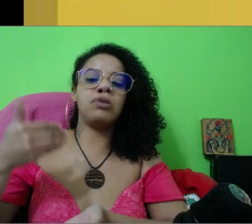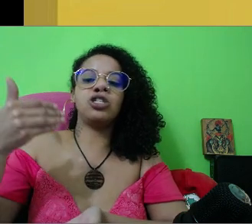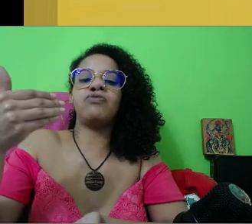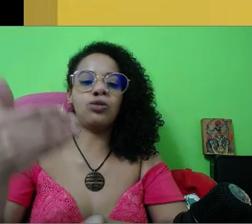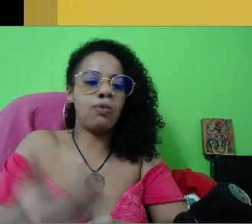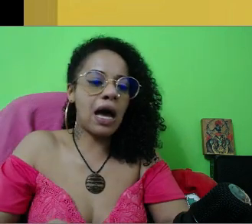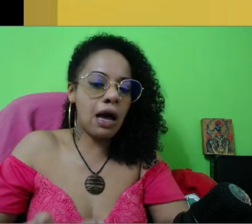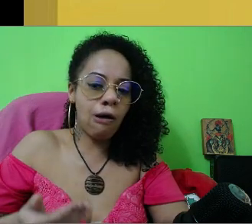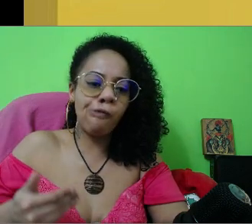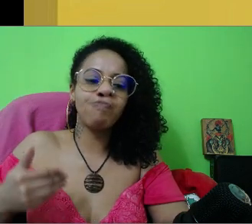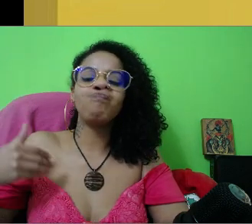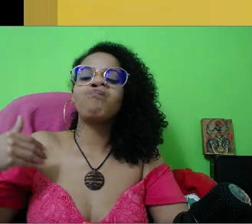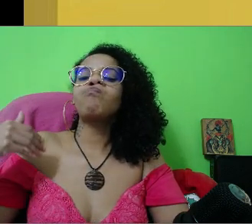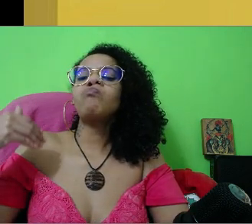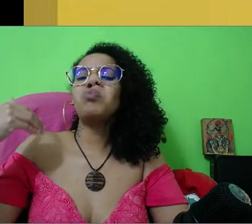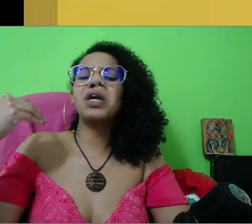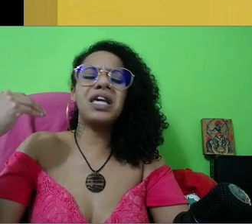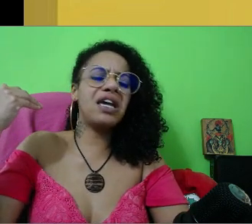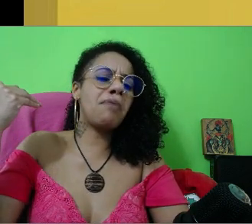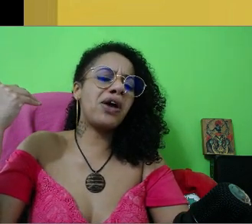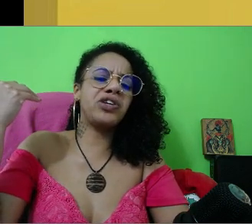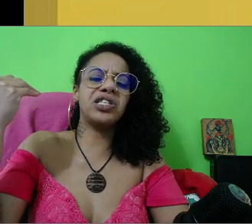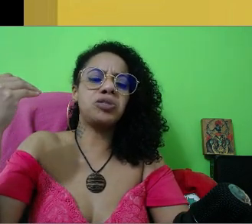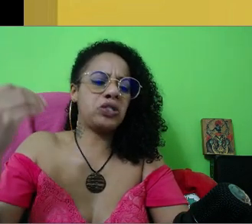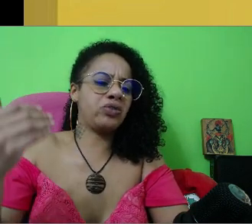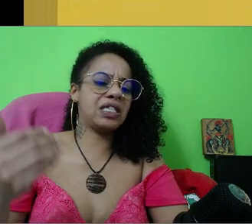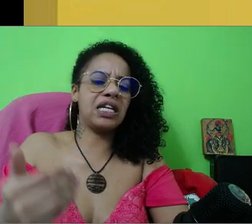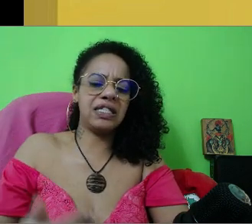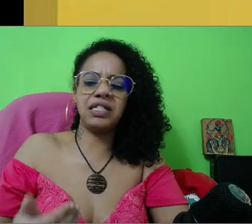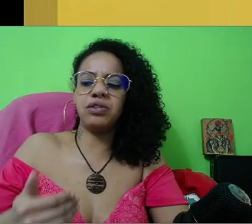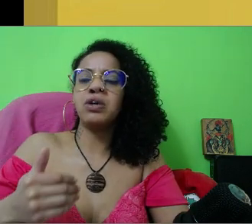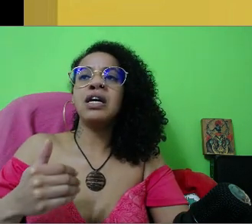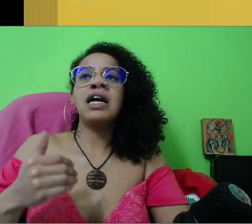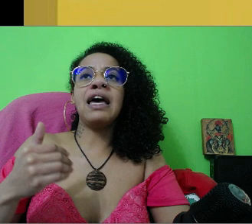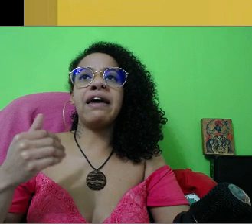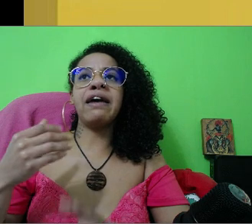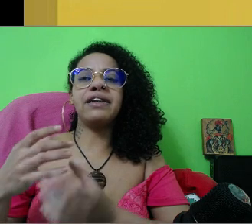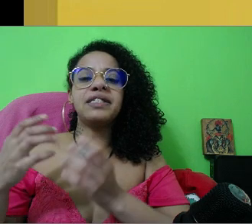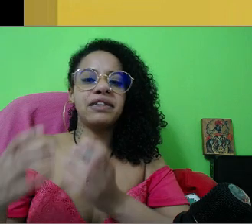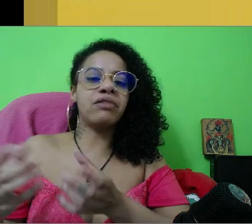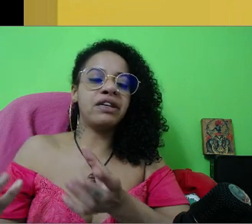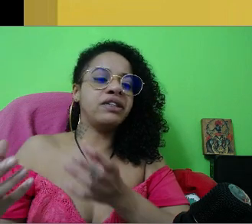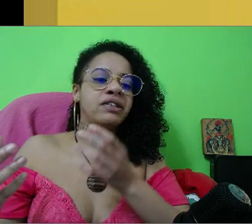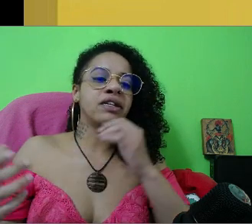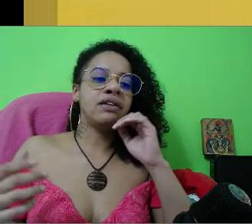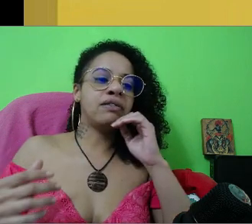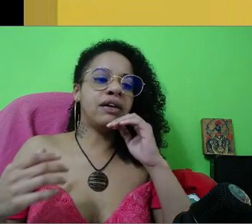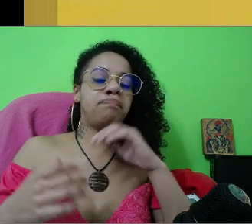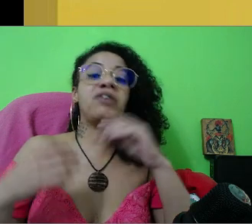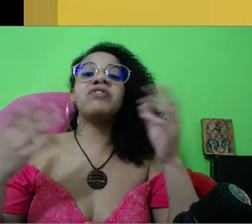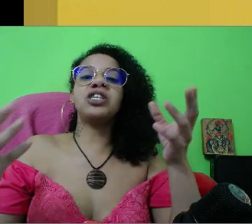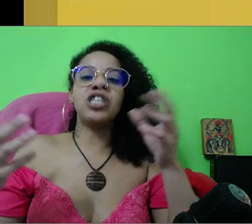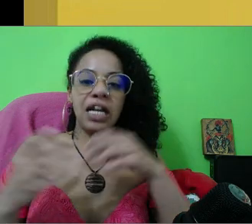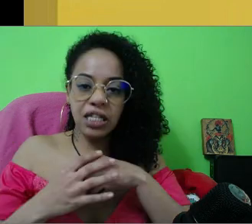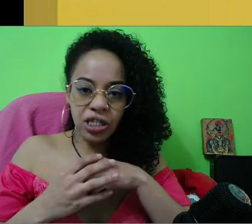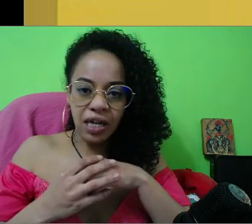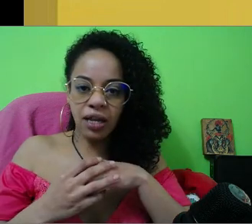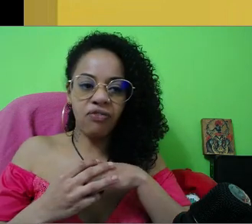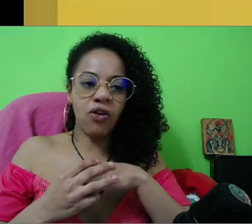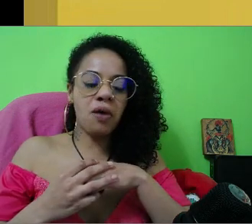colocadas no ambiente virtual que a maioria das pessoas que acessam estão aí